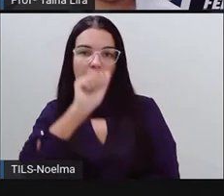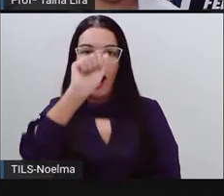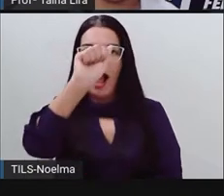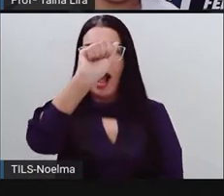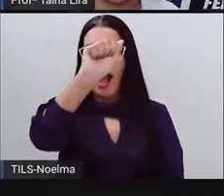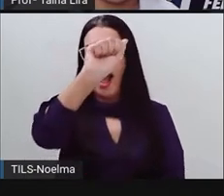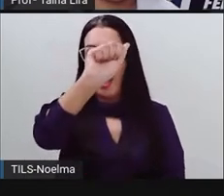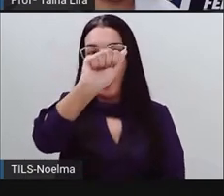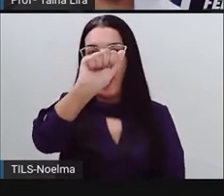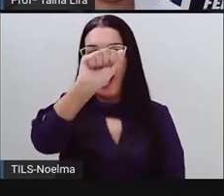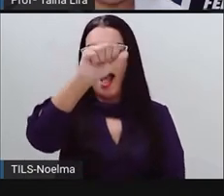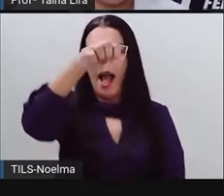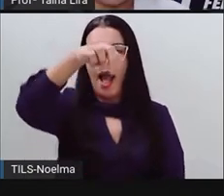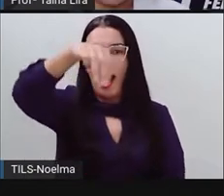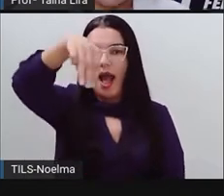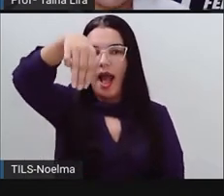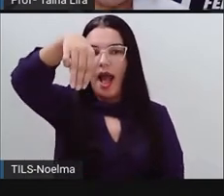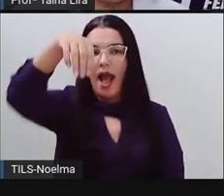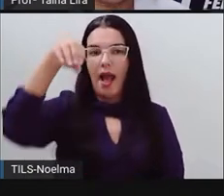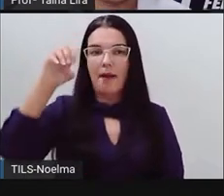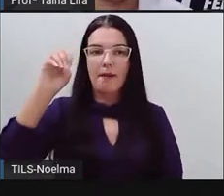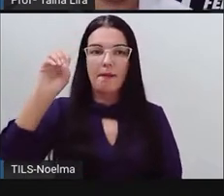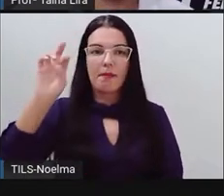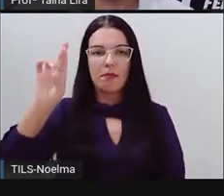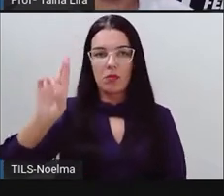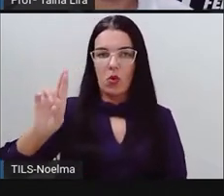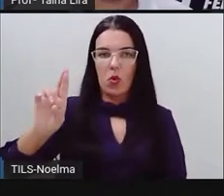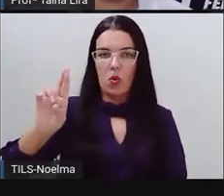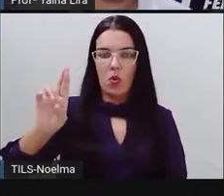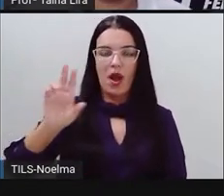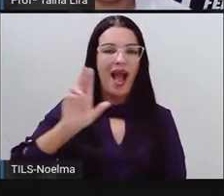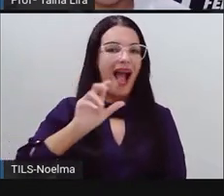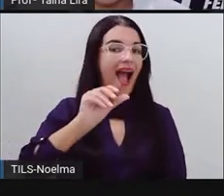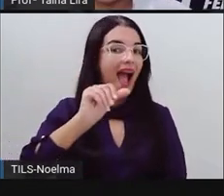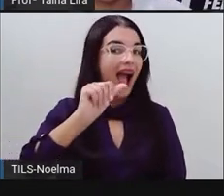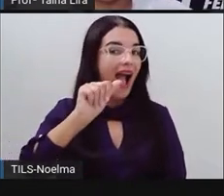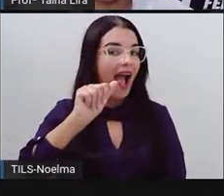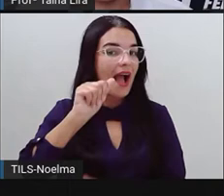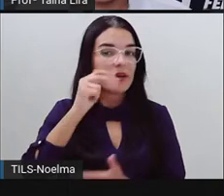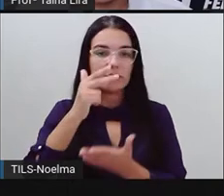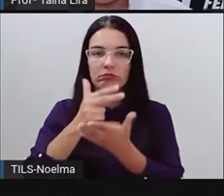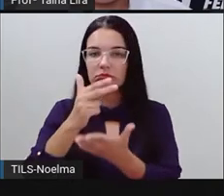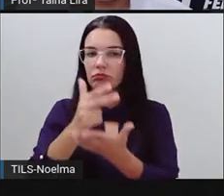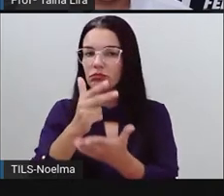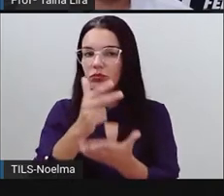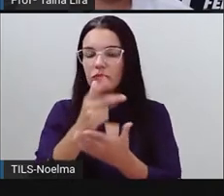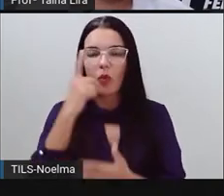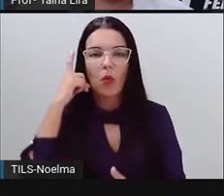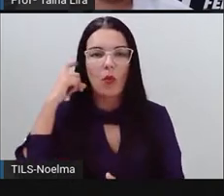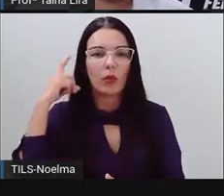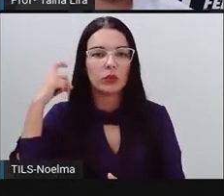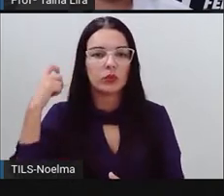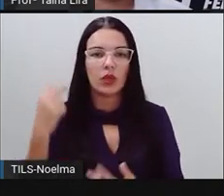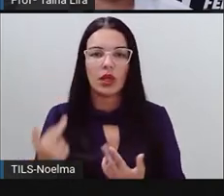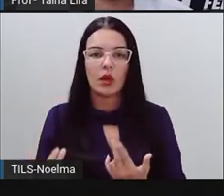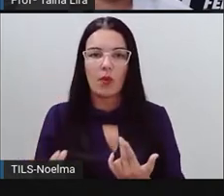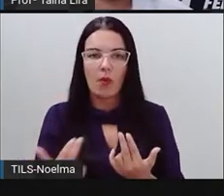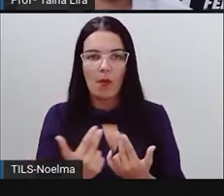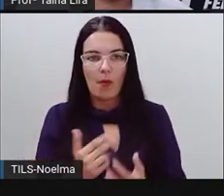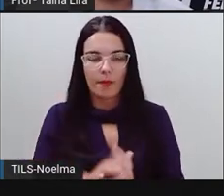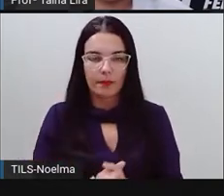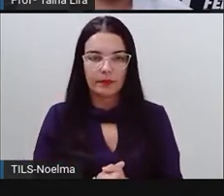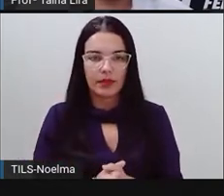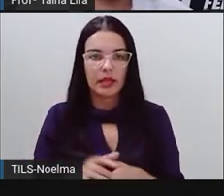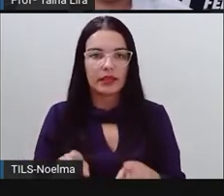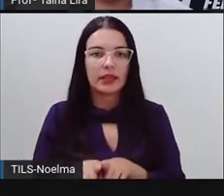da palavra lá na primeira sílaba amor então o som do ai não é agora tenho